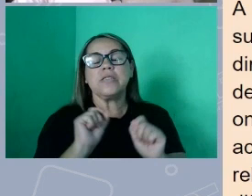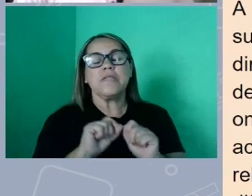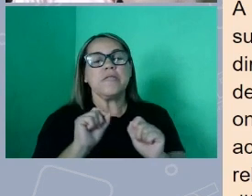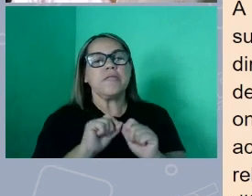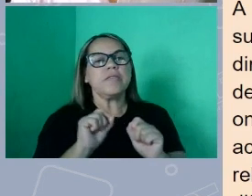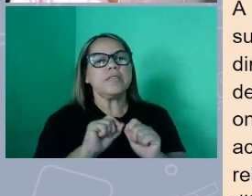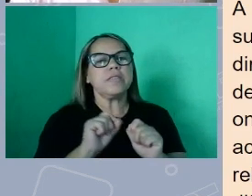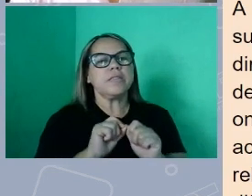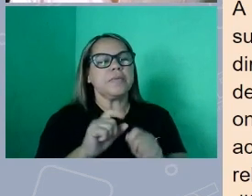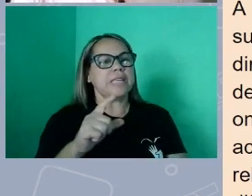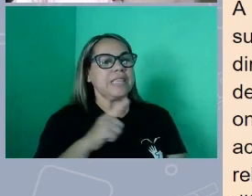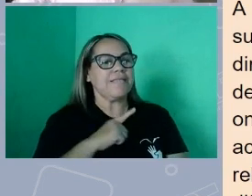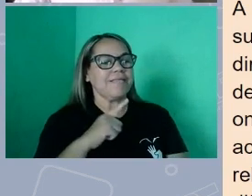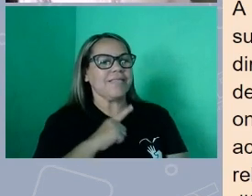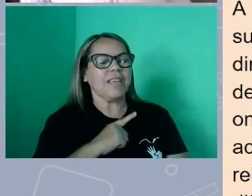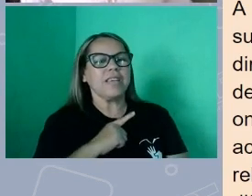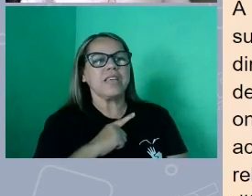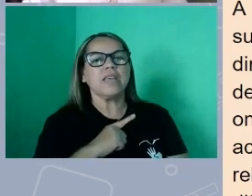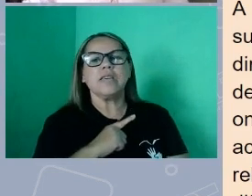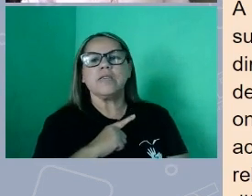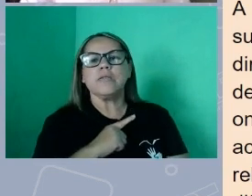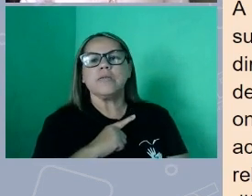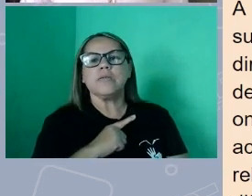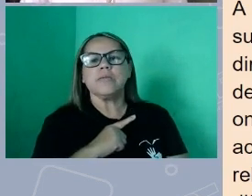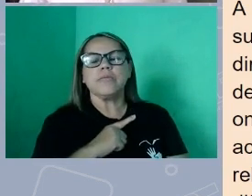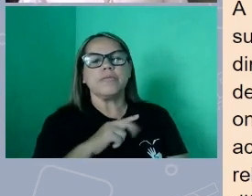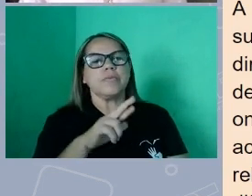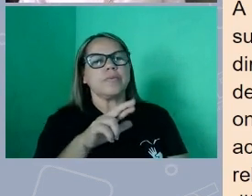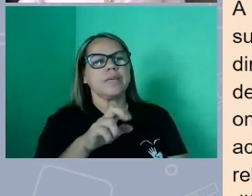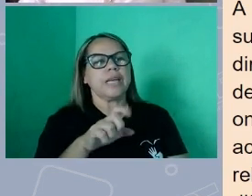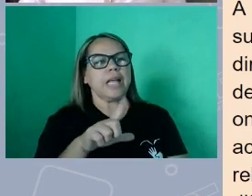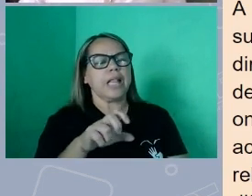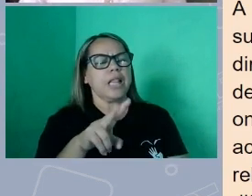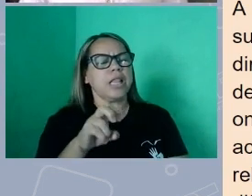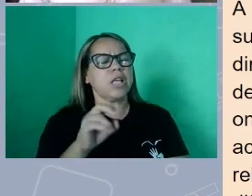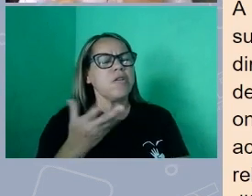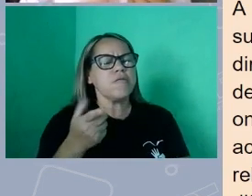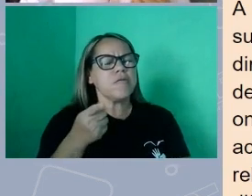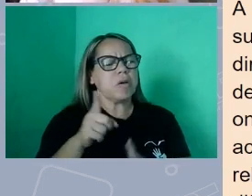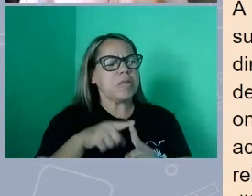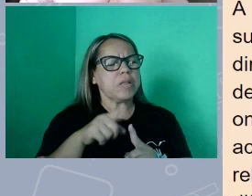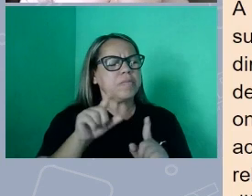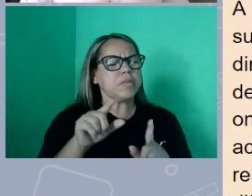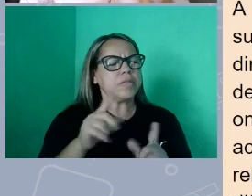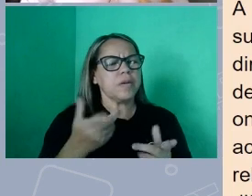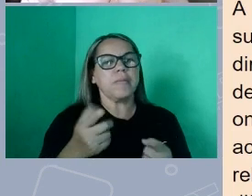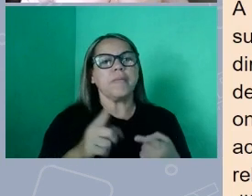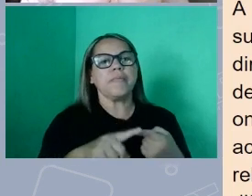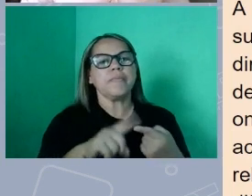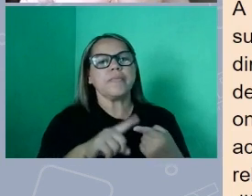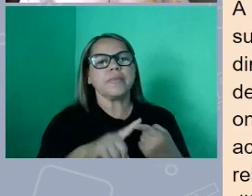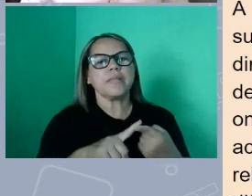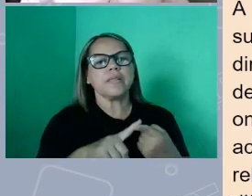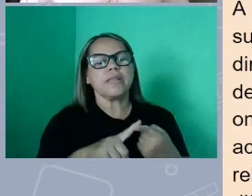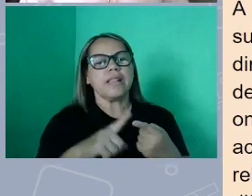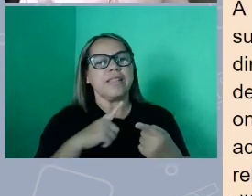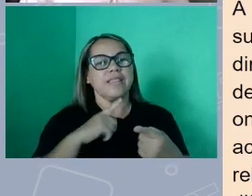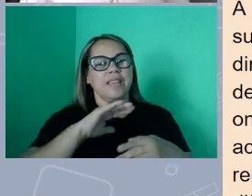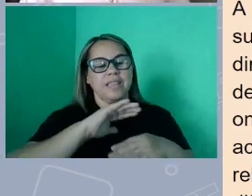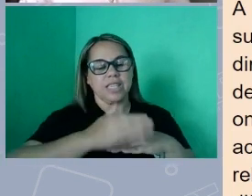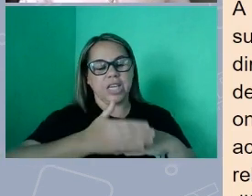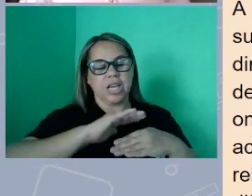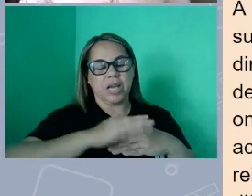existência de um relevo desse tipo são existência de camadas